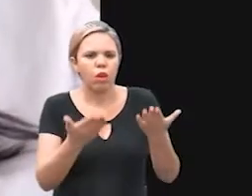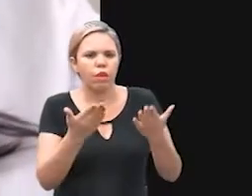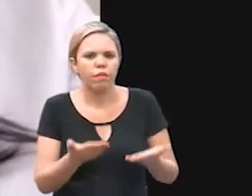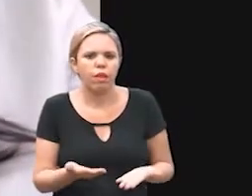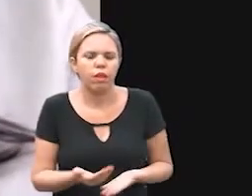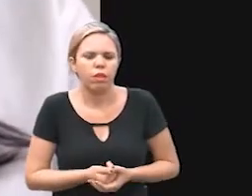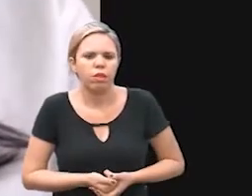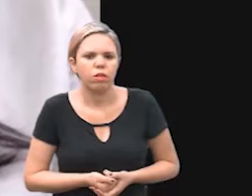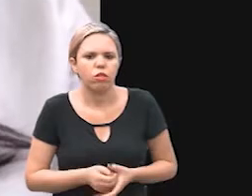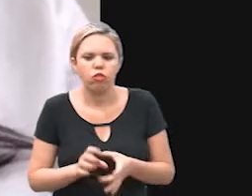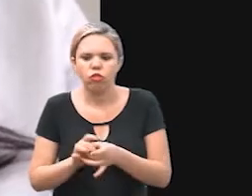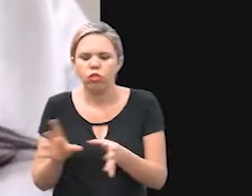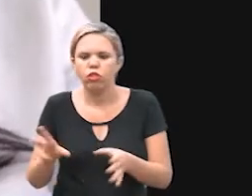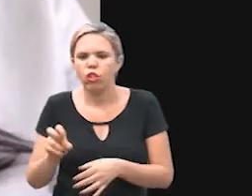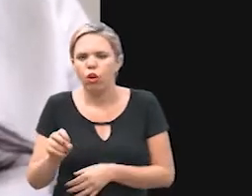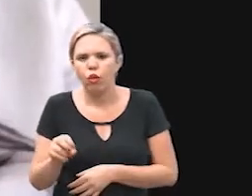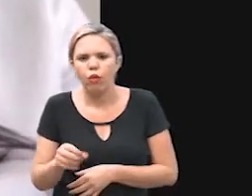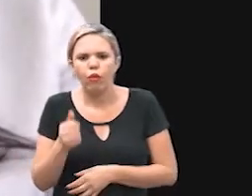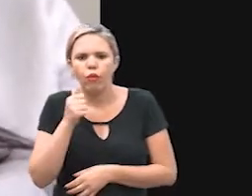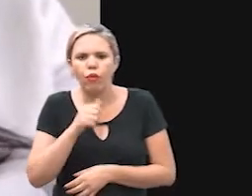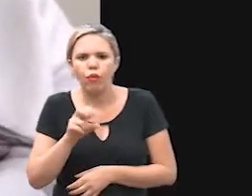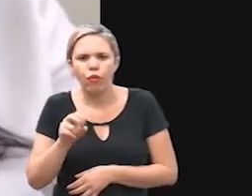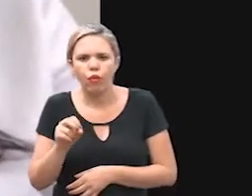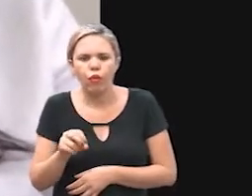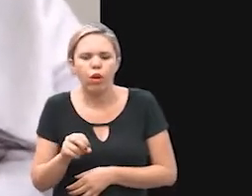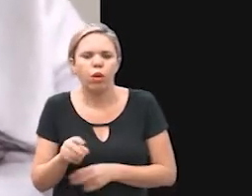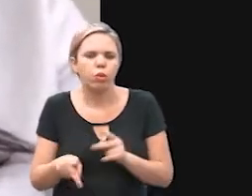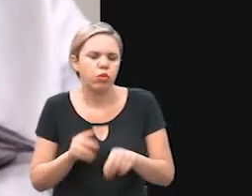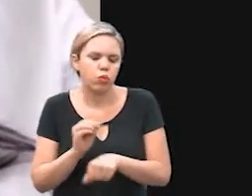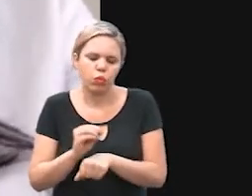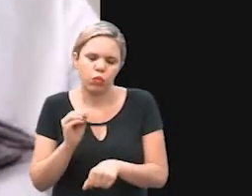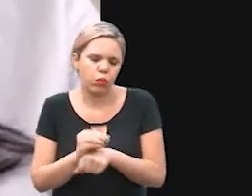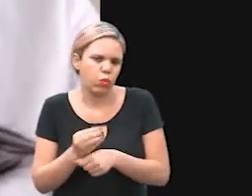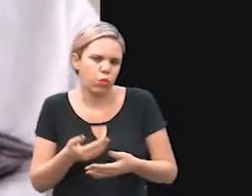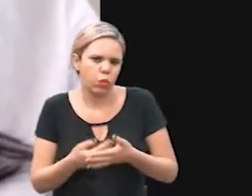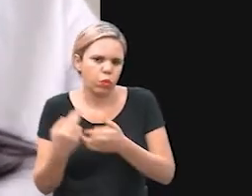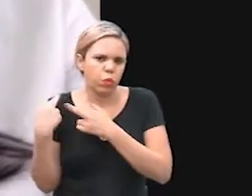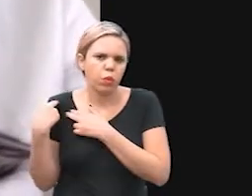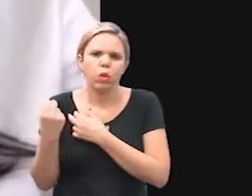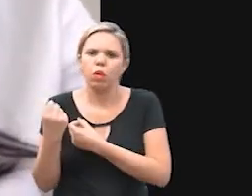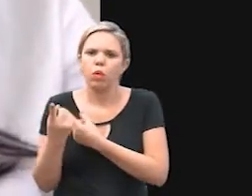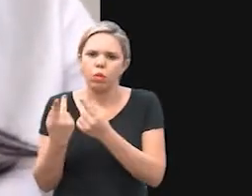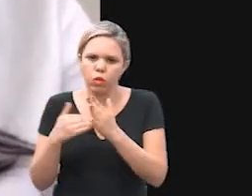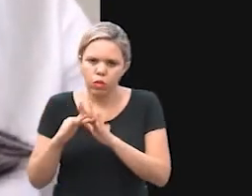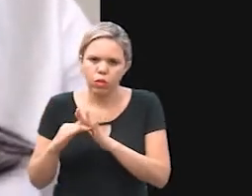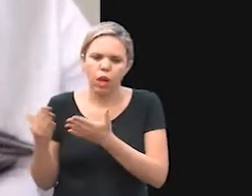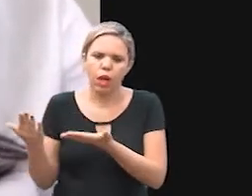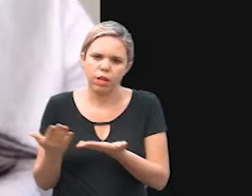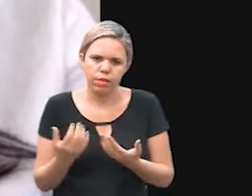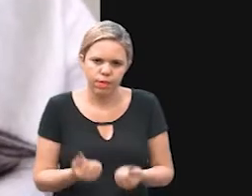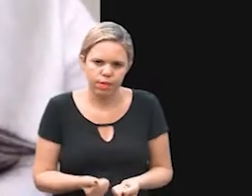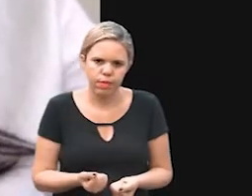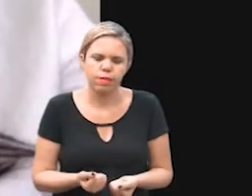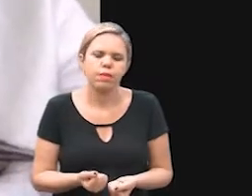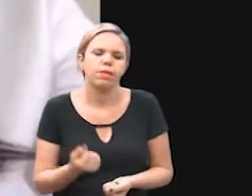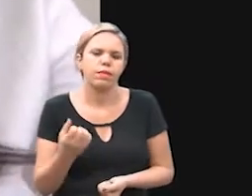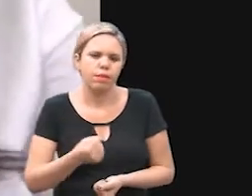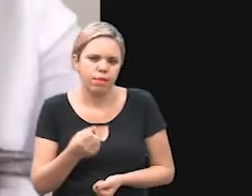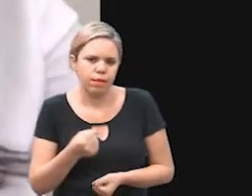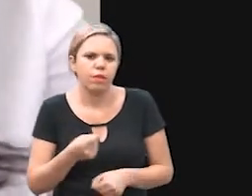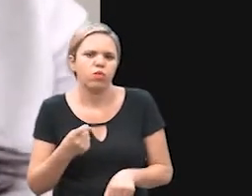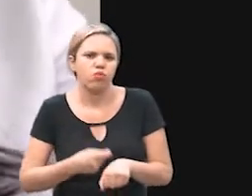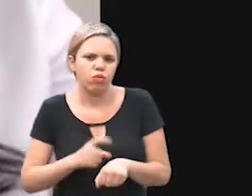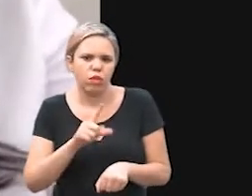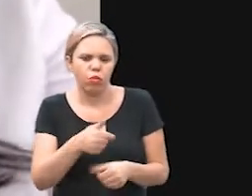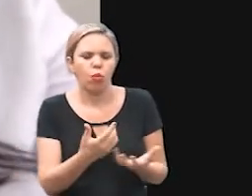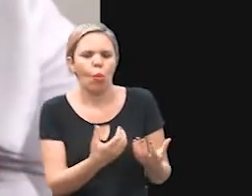quem, né, ou deixar para a avó ou para um cuidador, alguma coisa. Tem algumas escolas que aceitam também esse leite, e aí pode